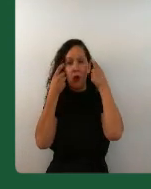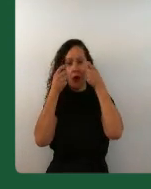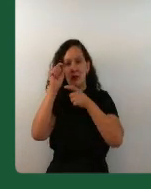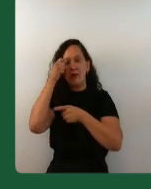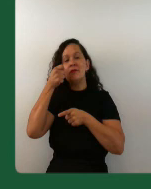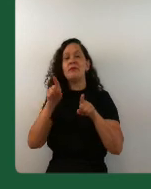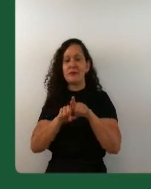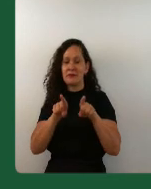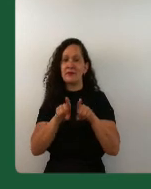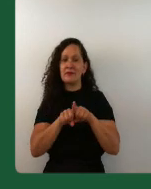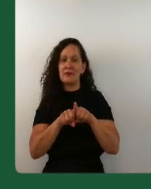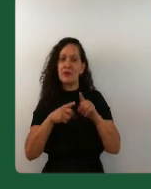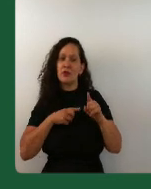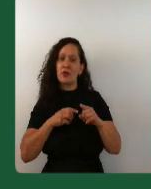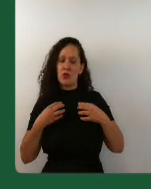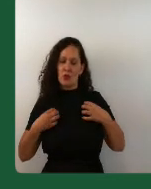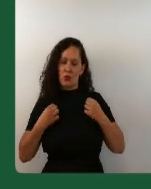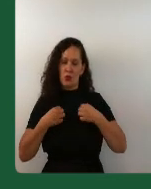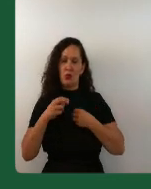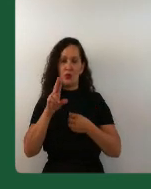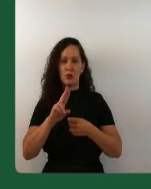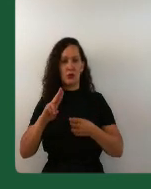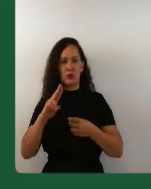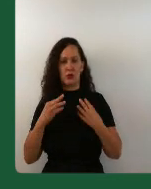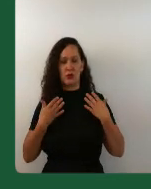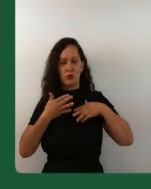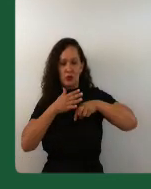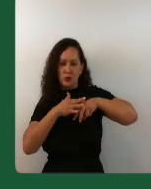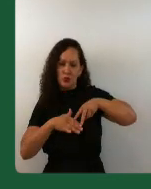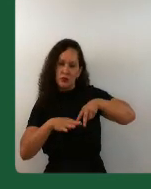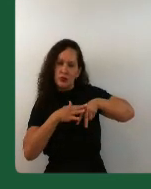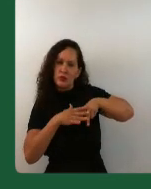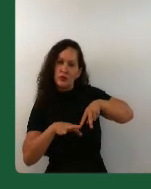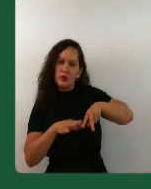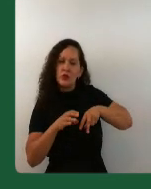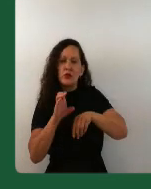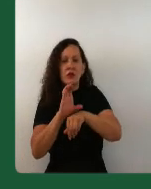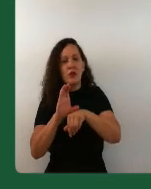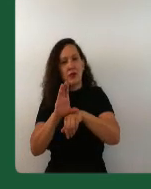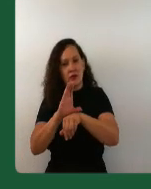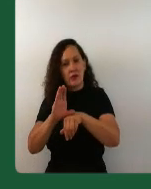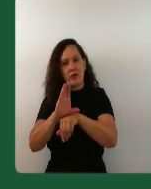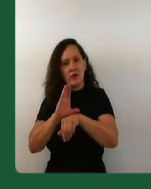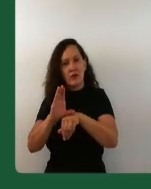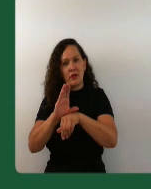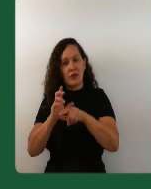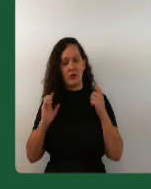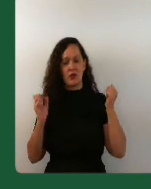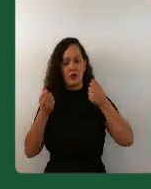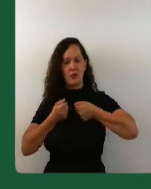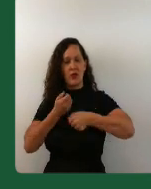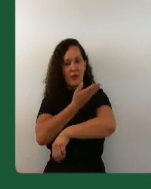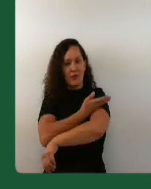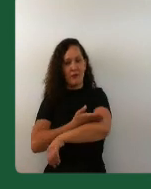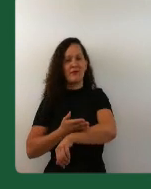pretos também. Estou trajando um vestido cinza com blazer branco.